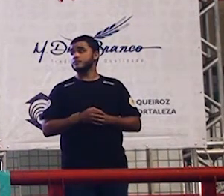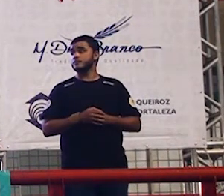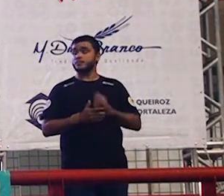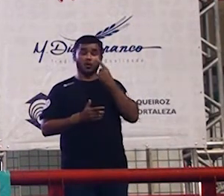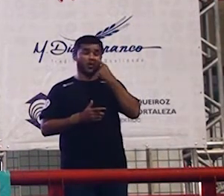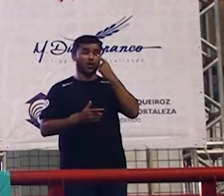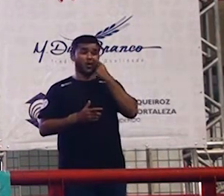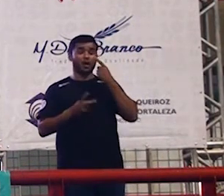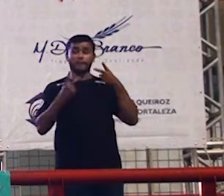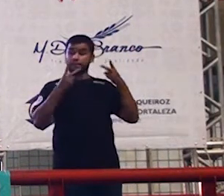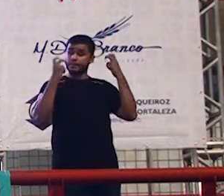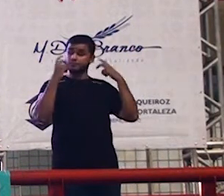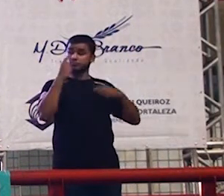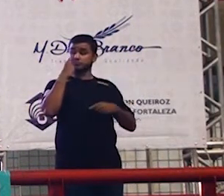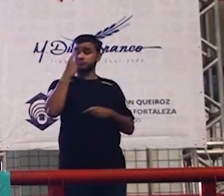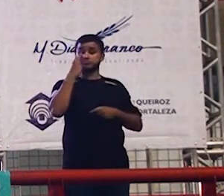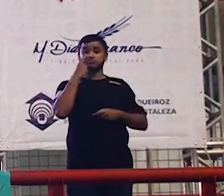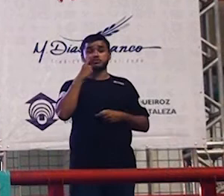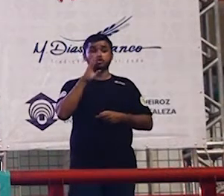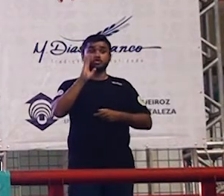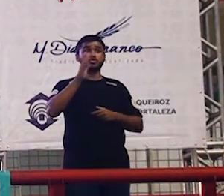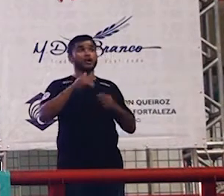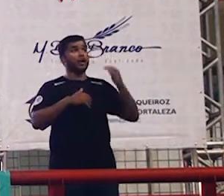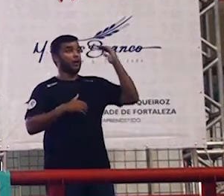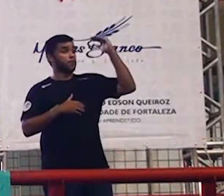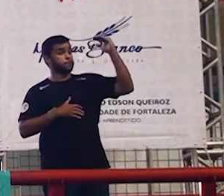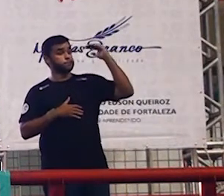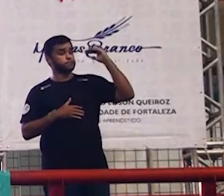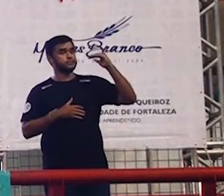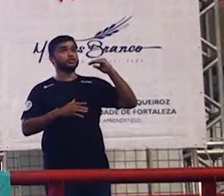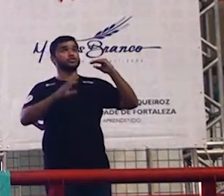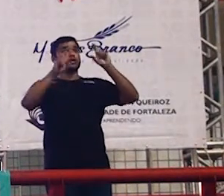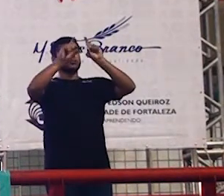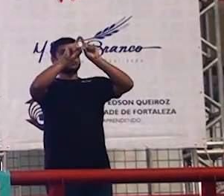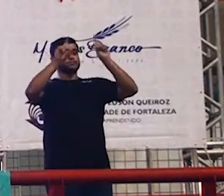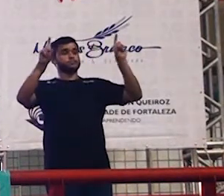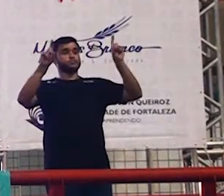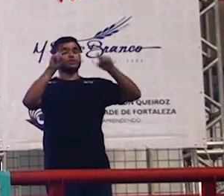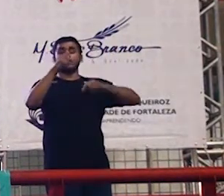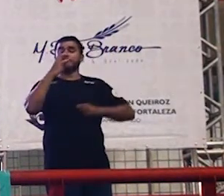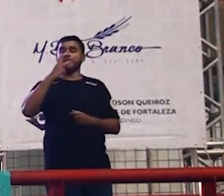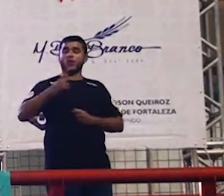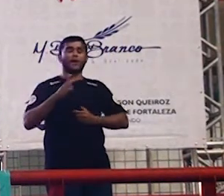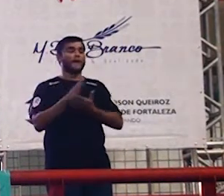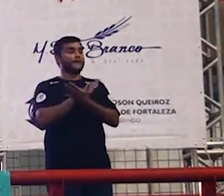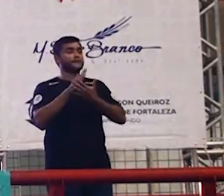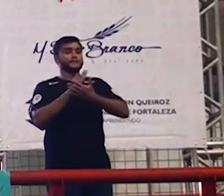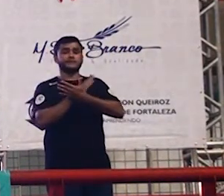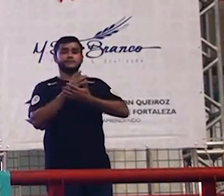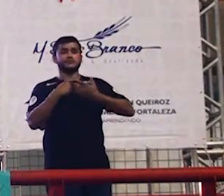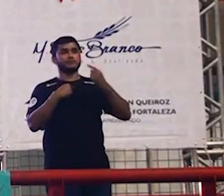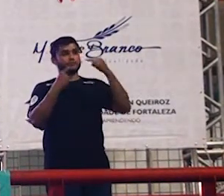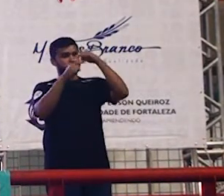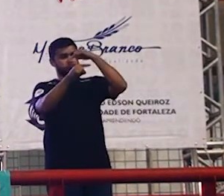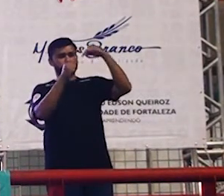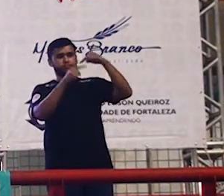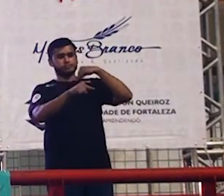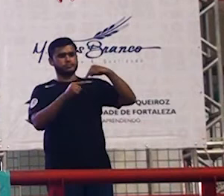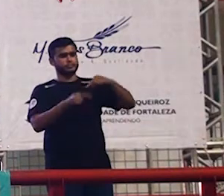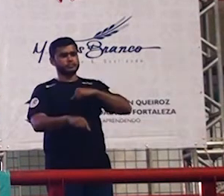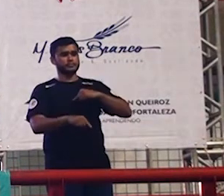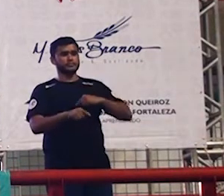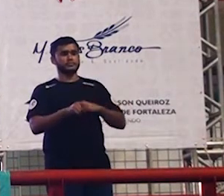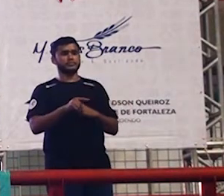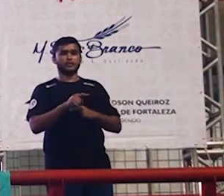Perceba que as afirmações que ele faz em cima são negadas pelas informações que ele coloca